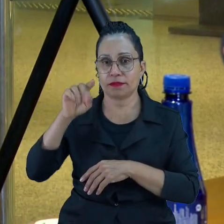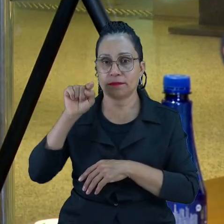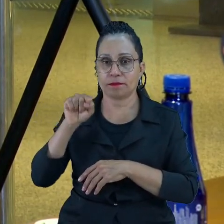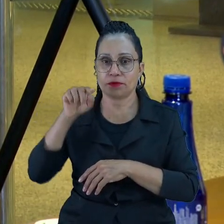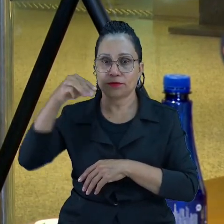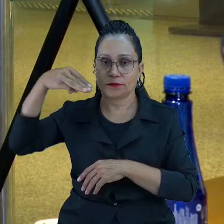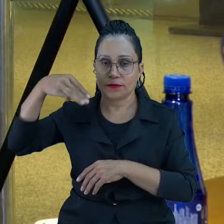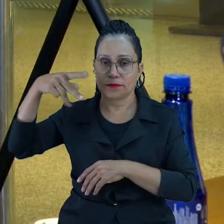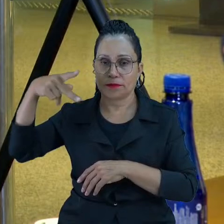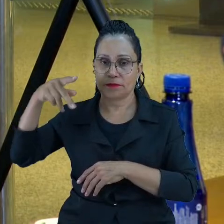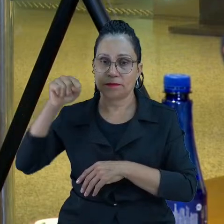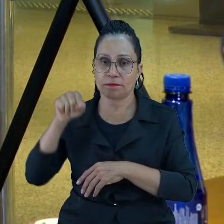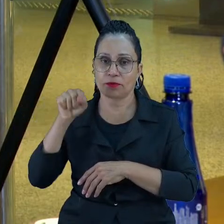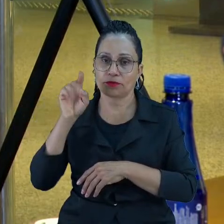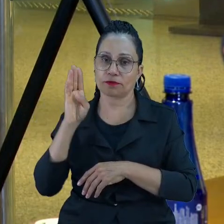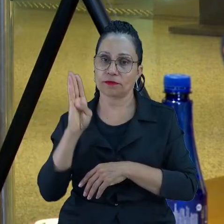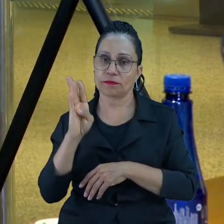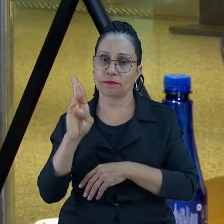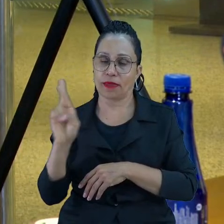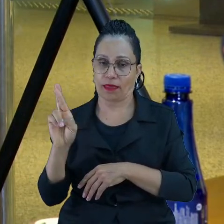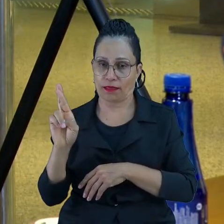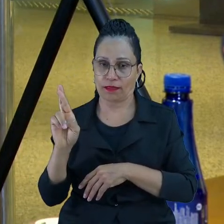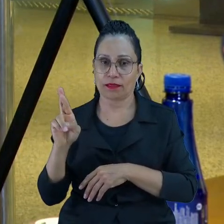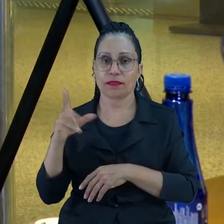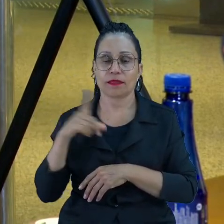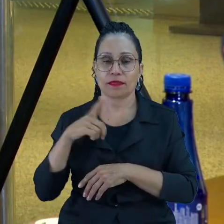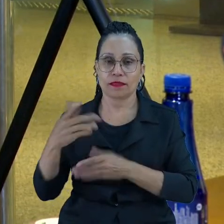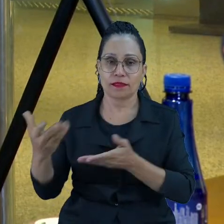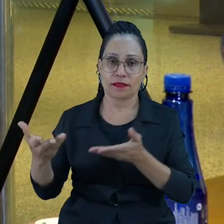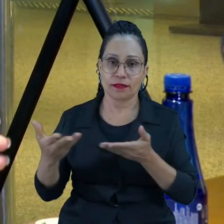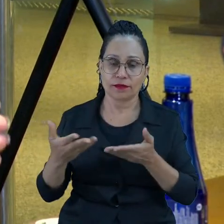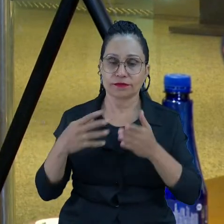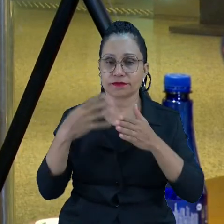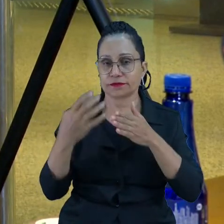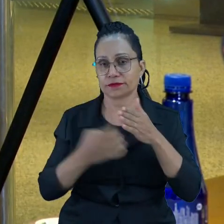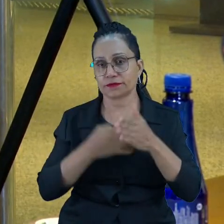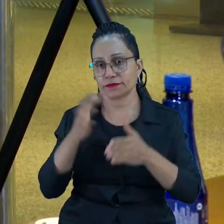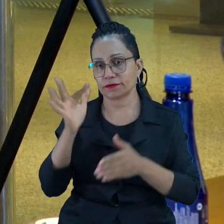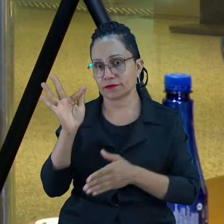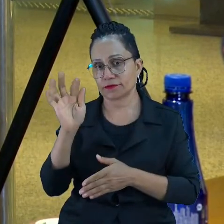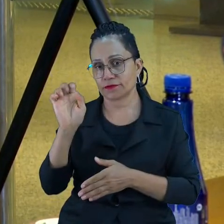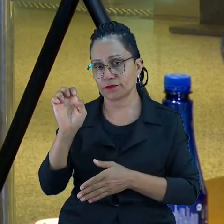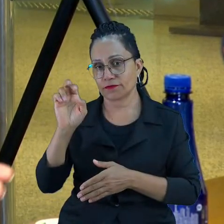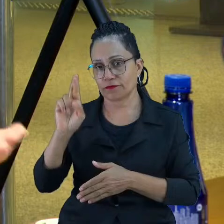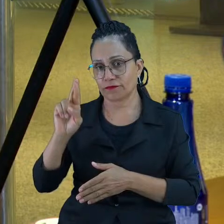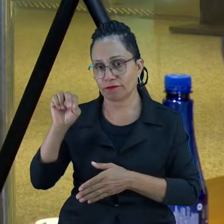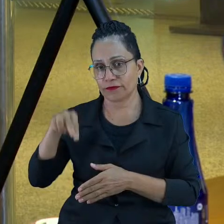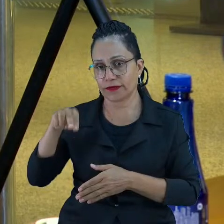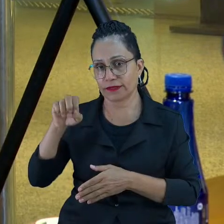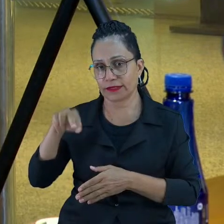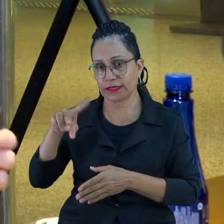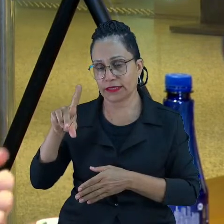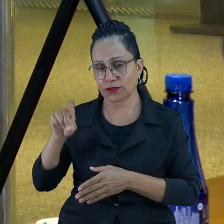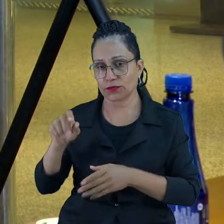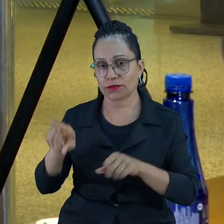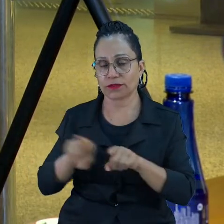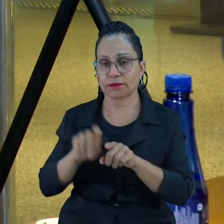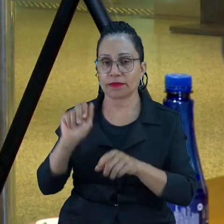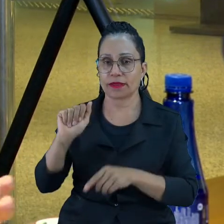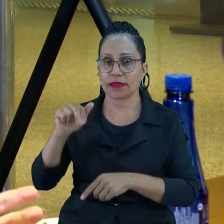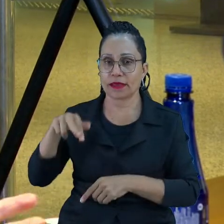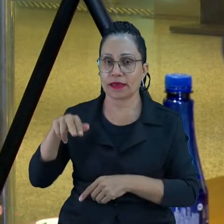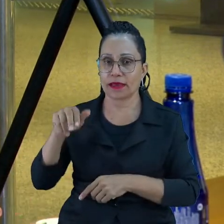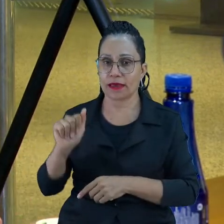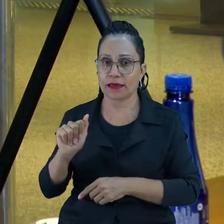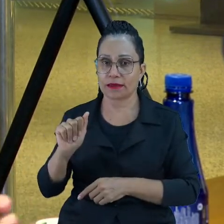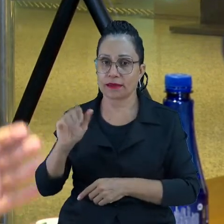www.mpmt.mp.br. Eu estou recebendo aqui os empresários, o Fernando Mack e a Ana Carolina Mack,